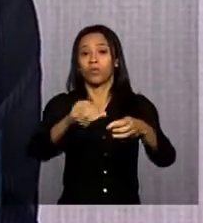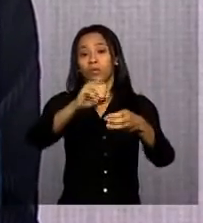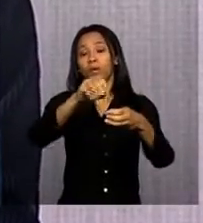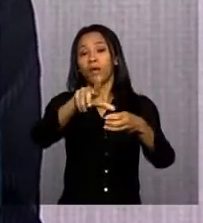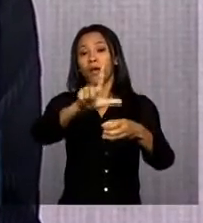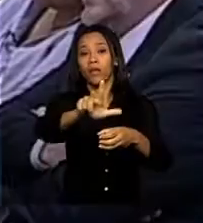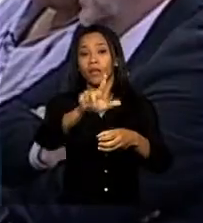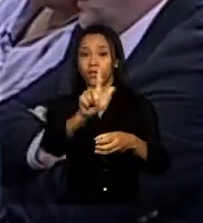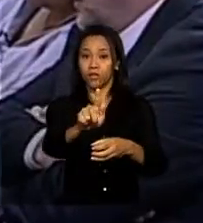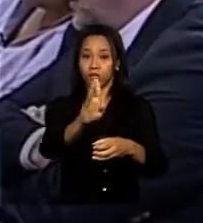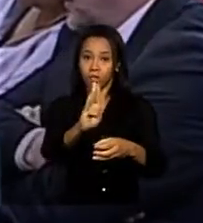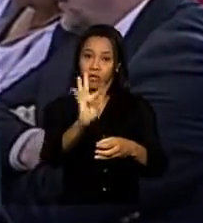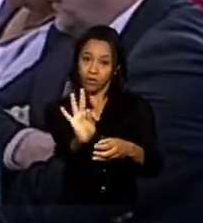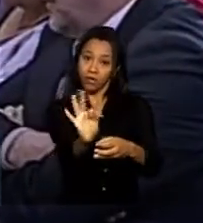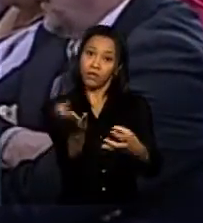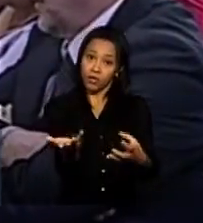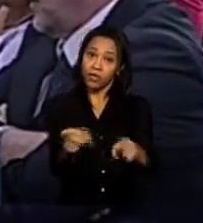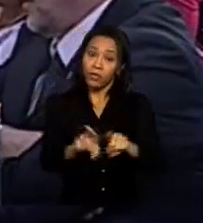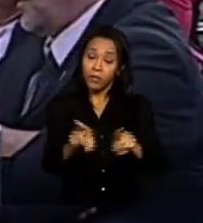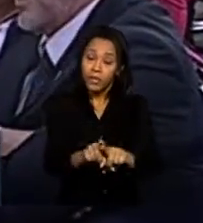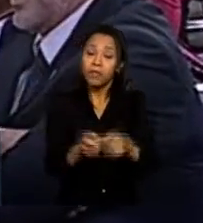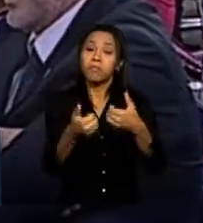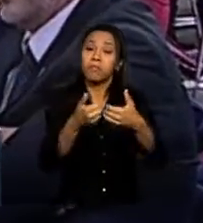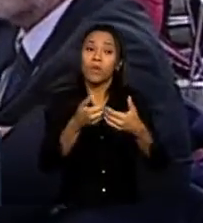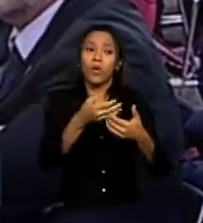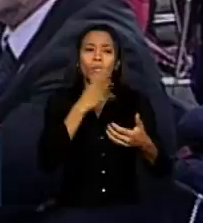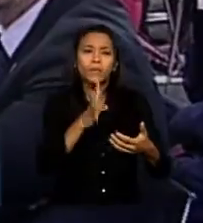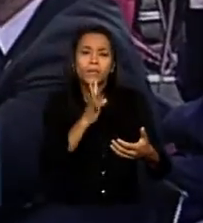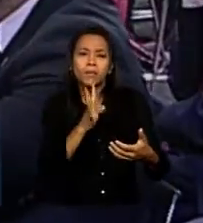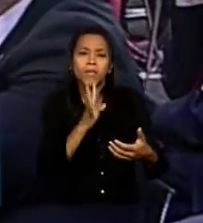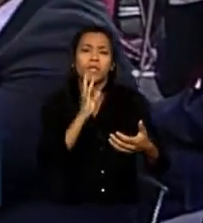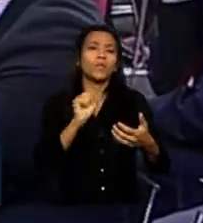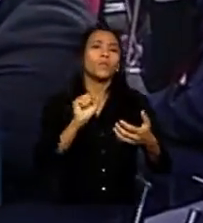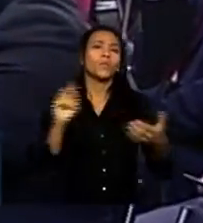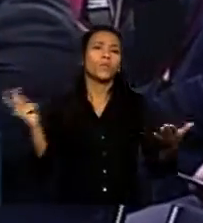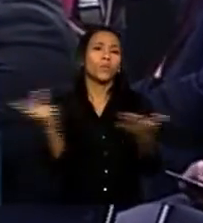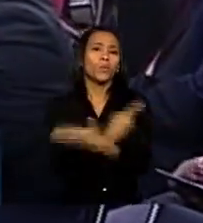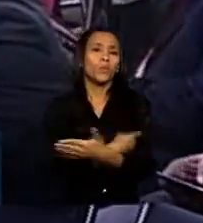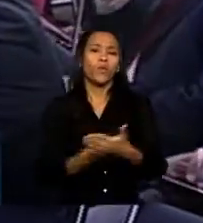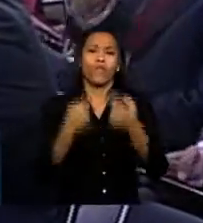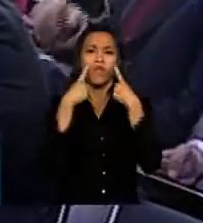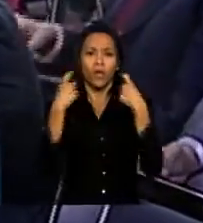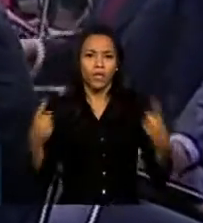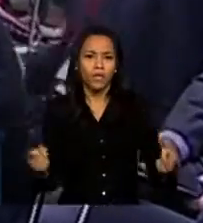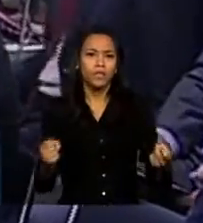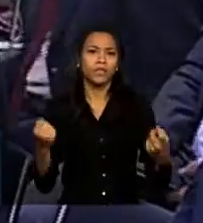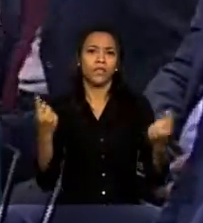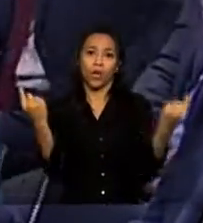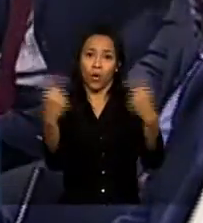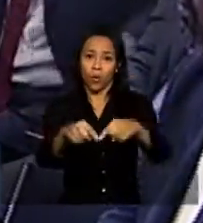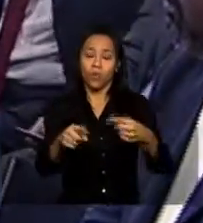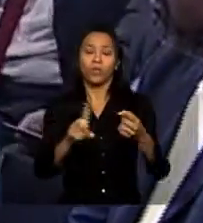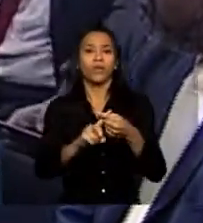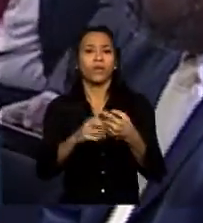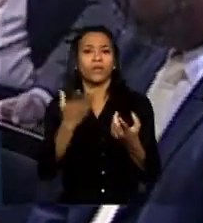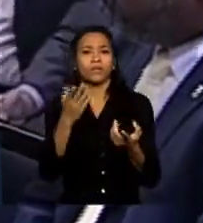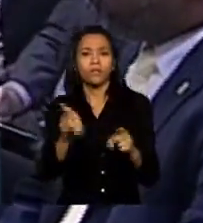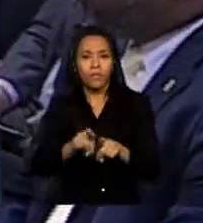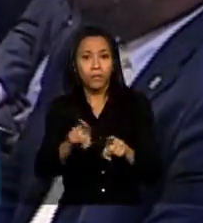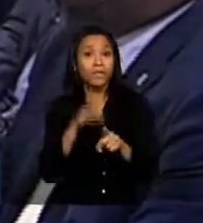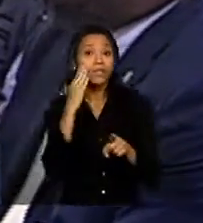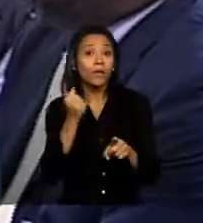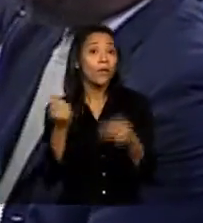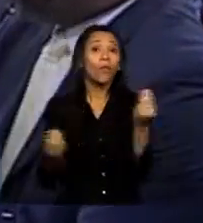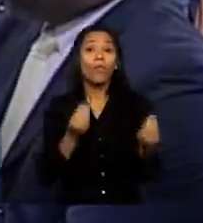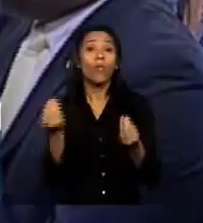LGBT, além de permitir o conhecimento de dados sobre a violência, suas características, estatísticas e o perfil